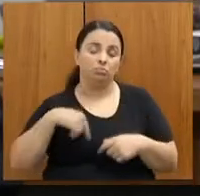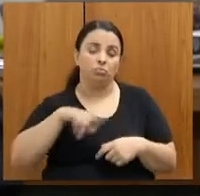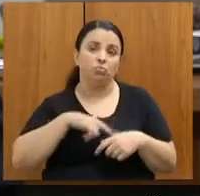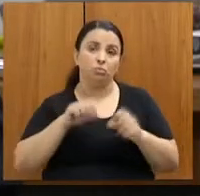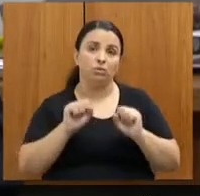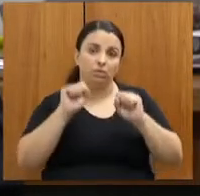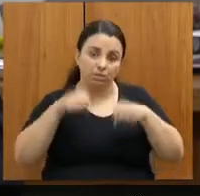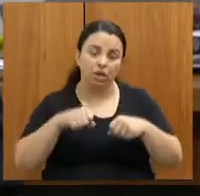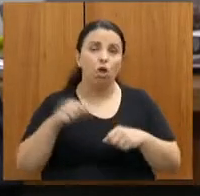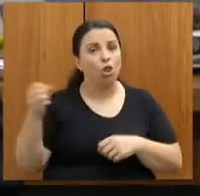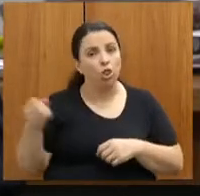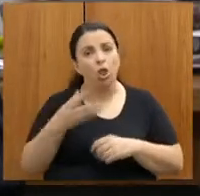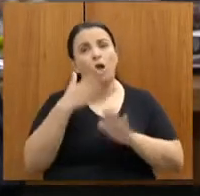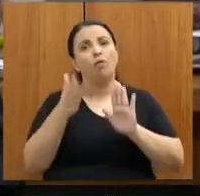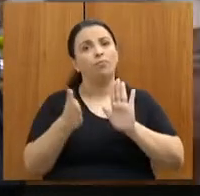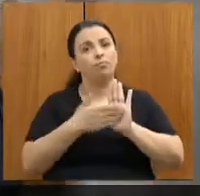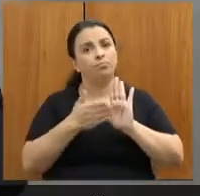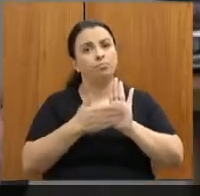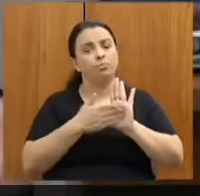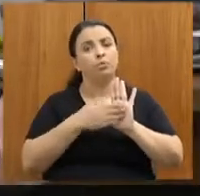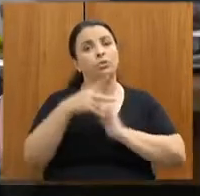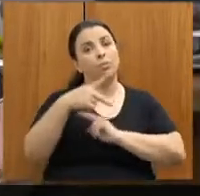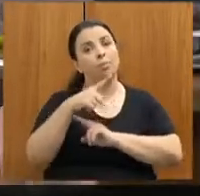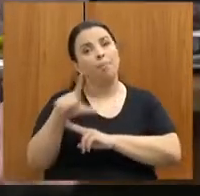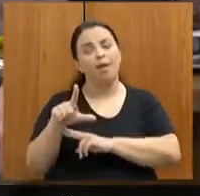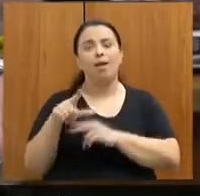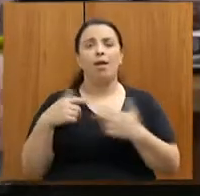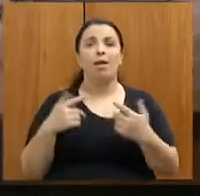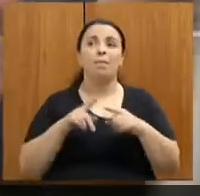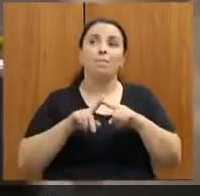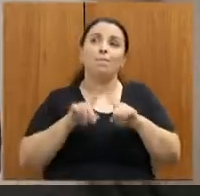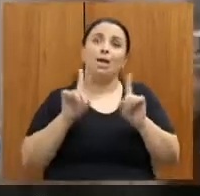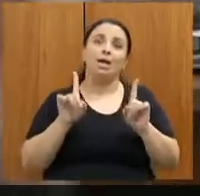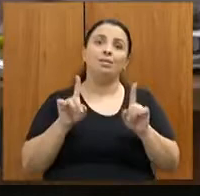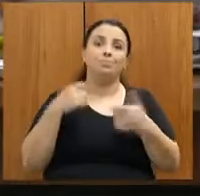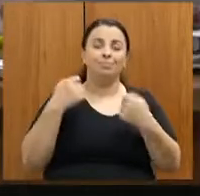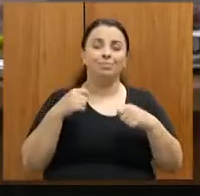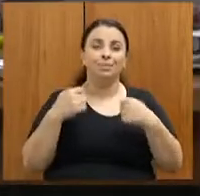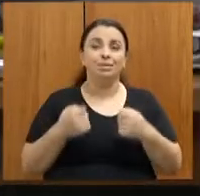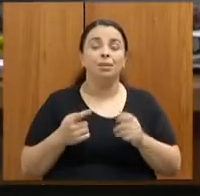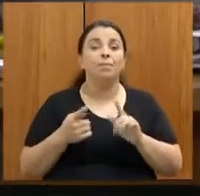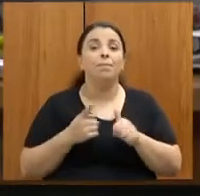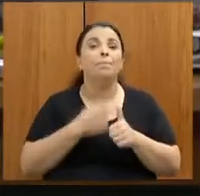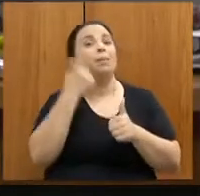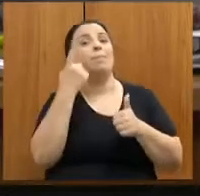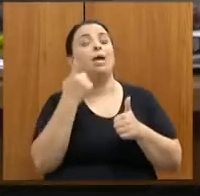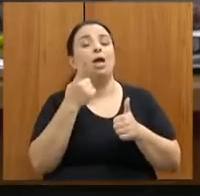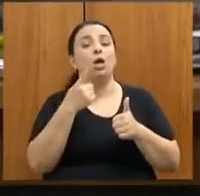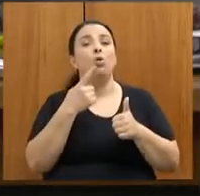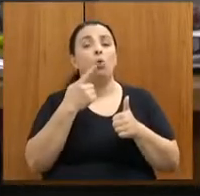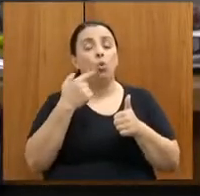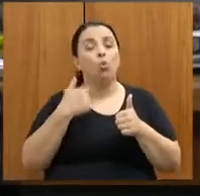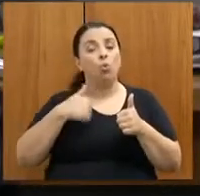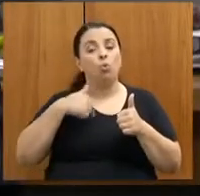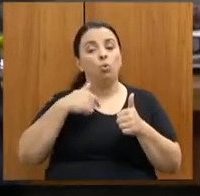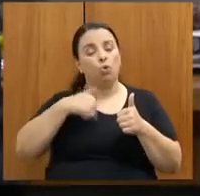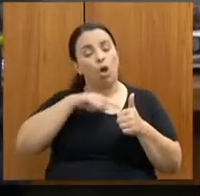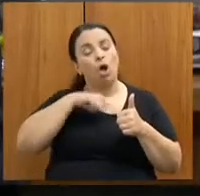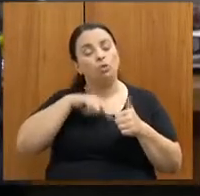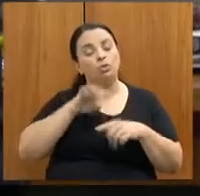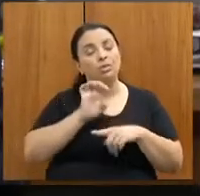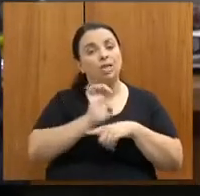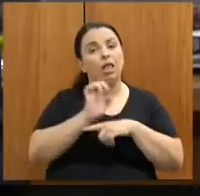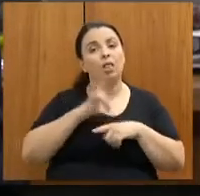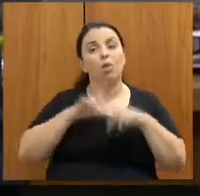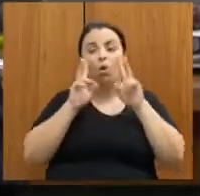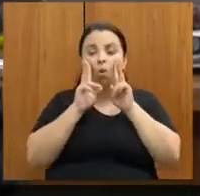é uma nova uma nova proposta de pele mas é necessário primeiro que eu tenho e tenha o estado tenha a